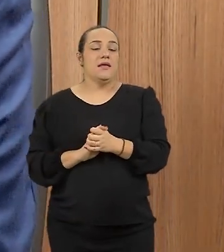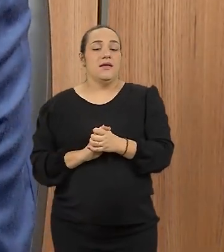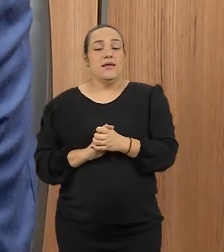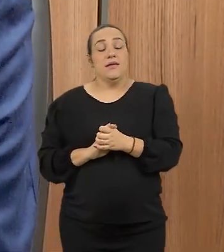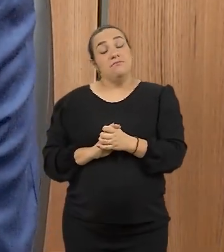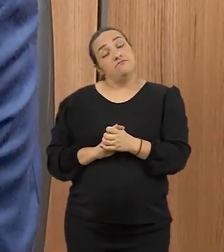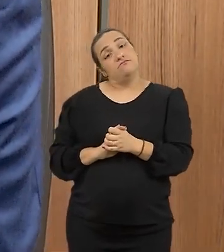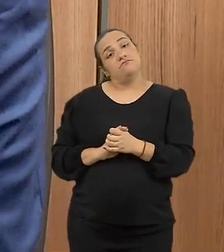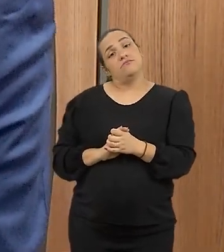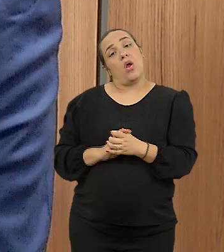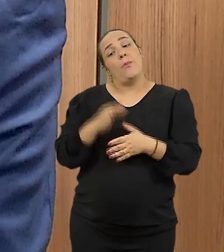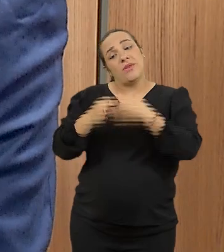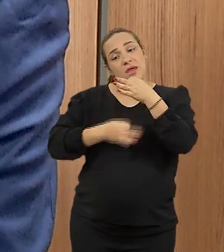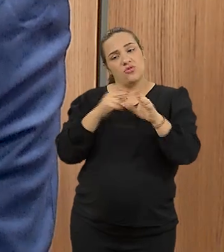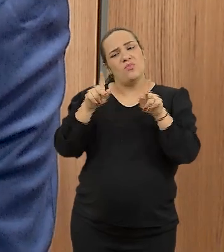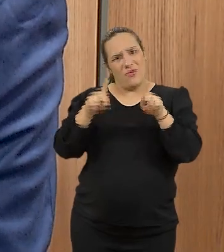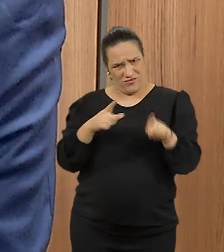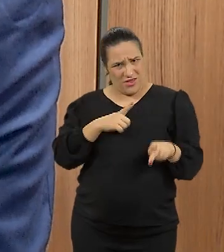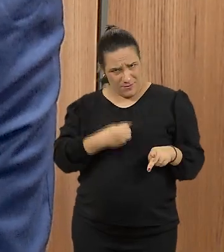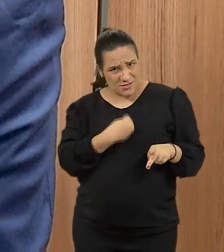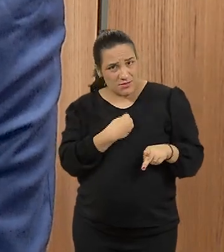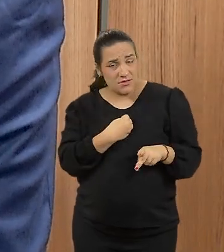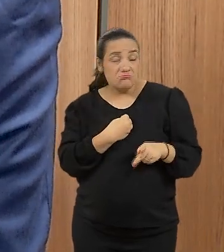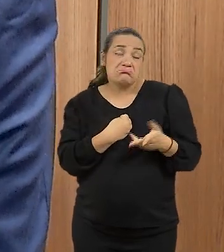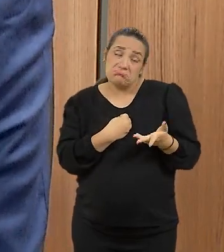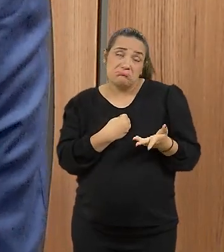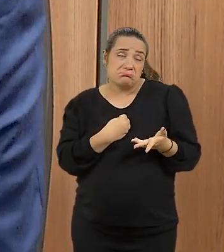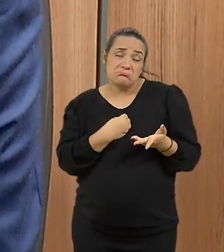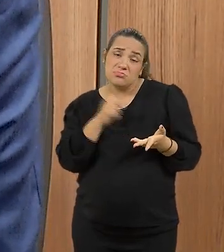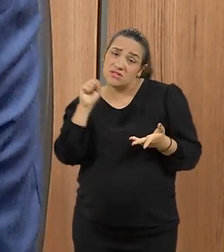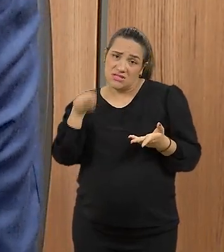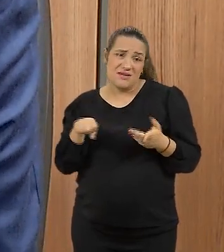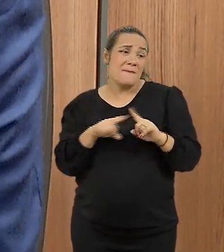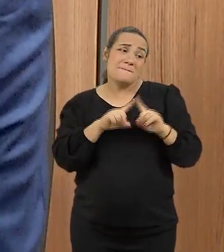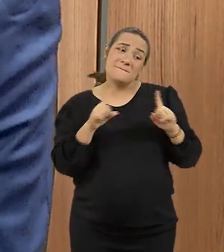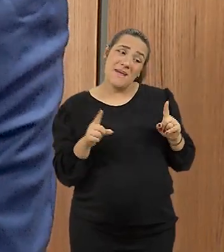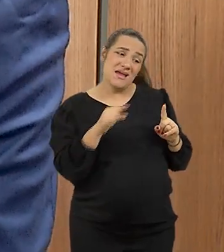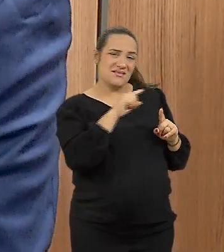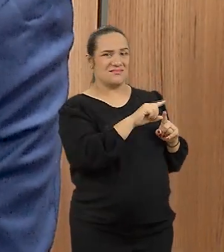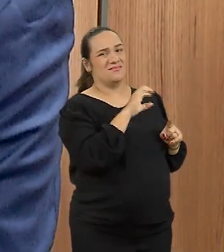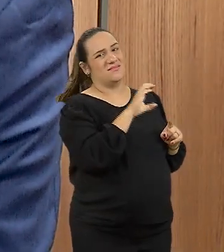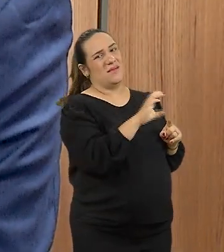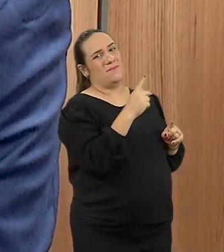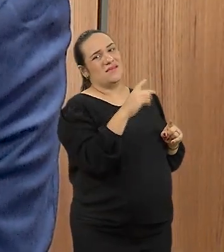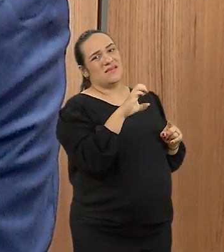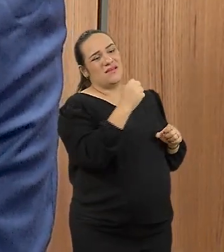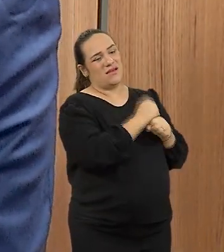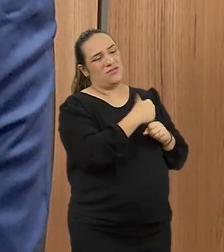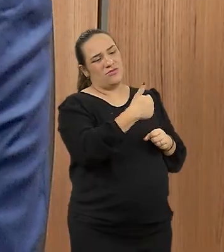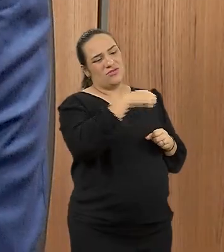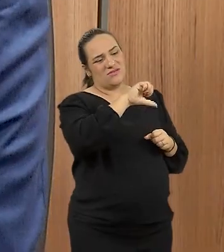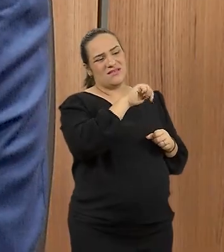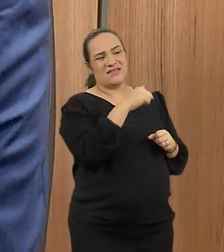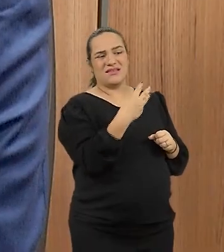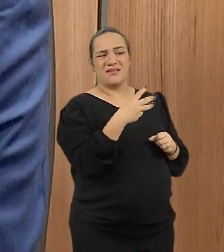pelo que eu sei historicamente, o Código de 73 teve uma discussão bem mais ampla. Eu participei de algumas